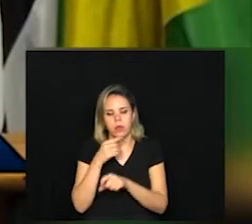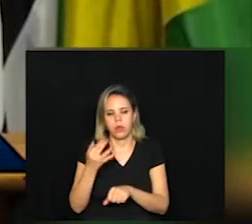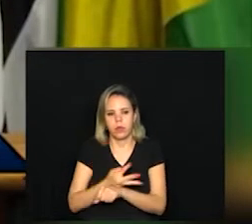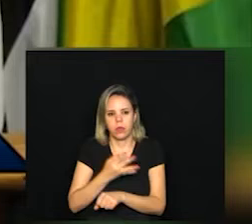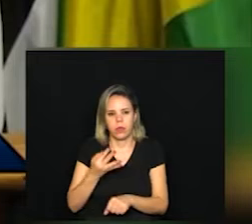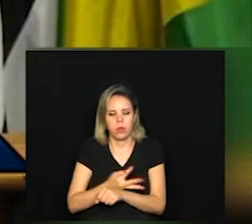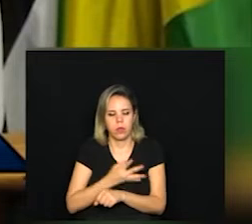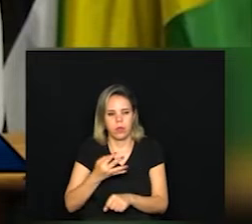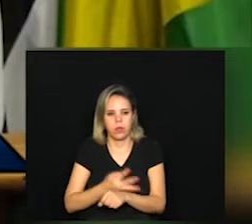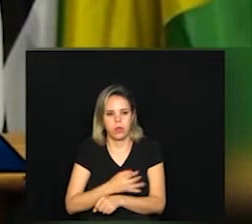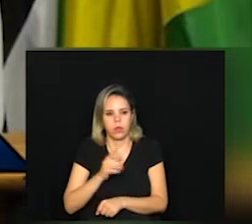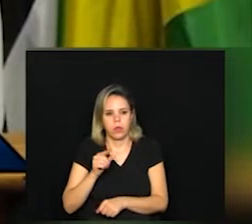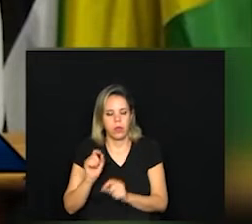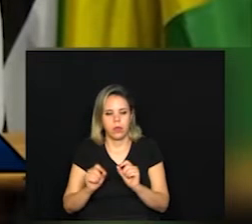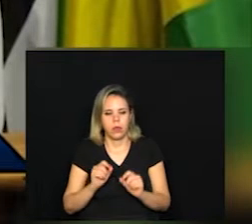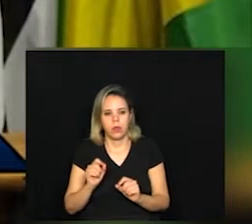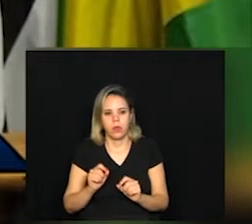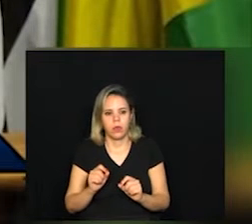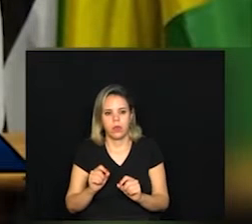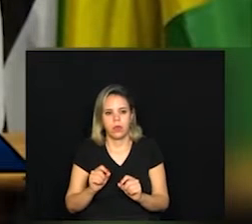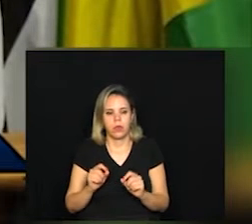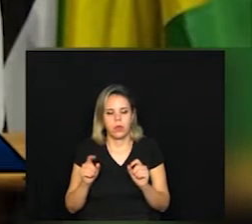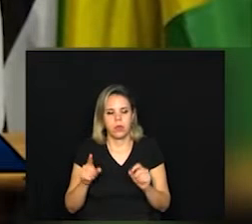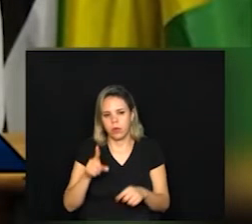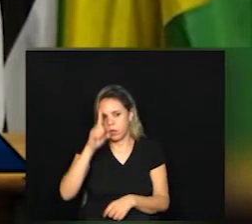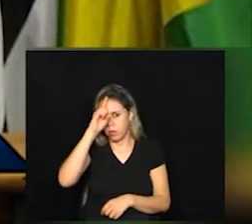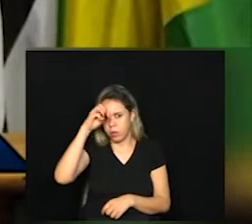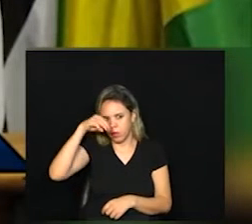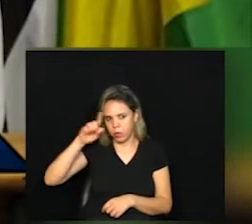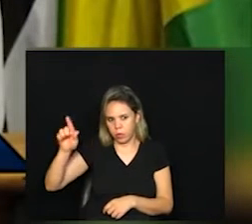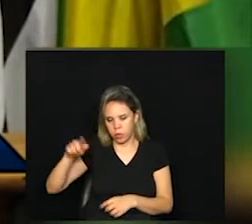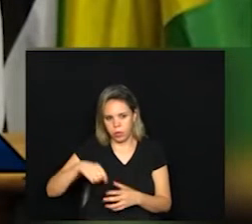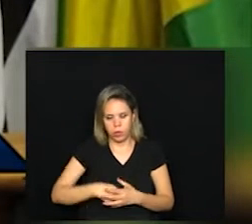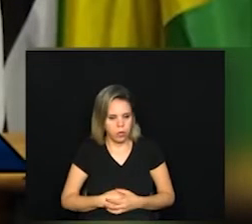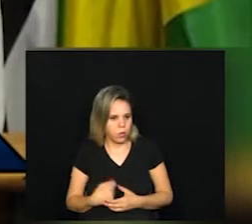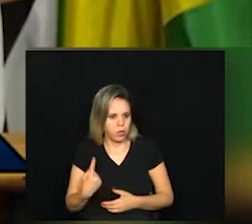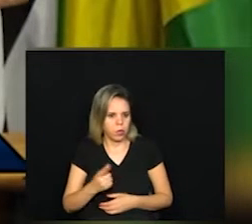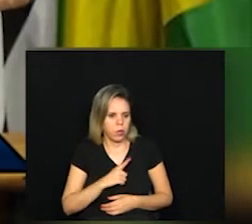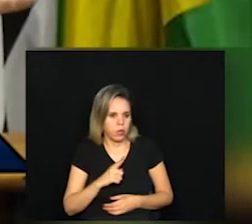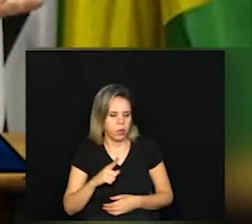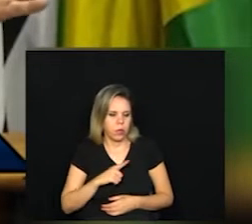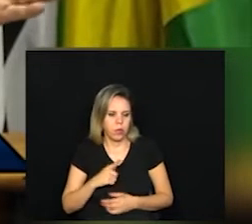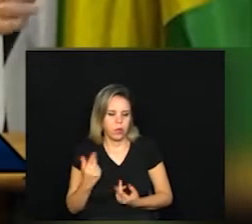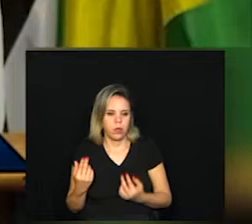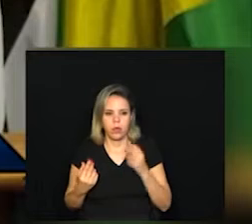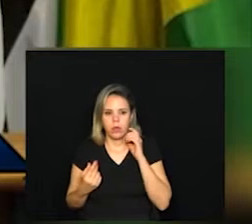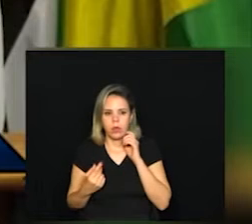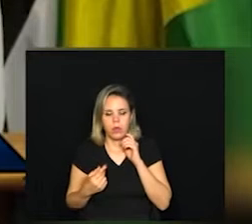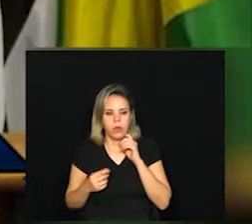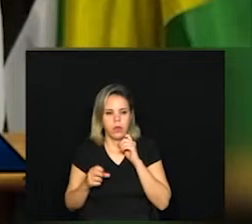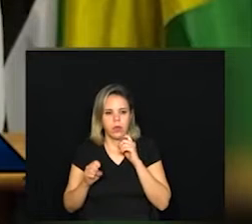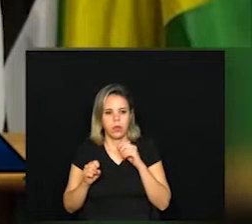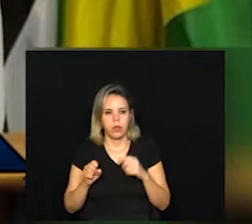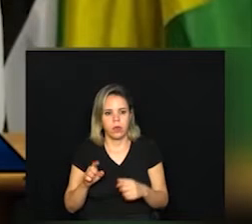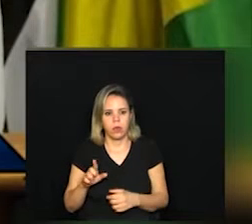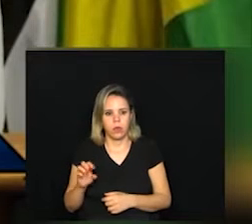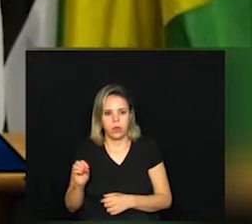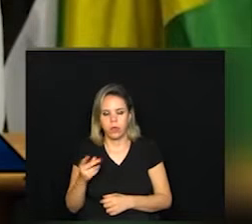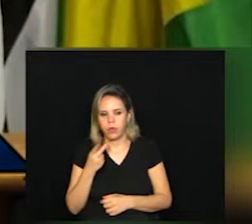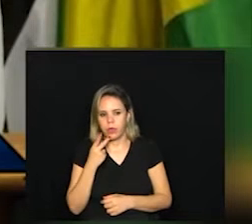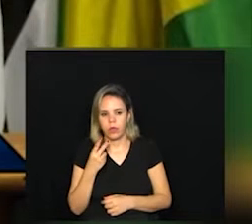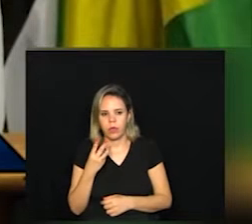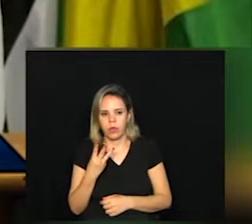dificuldade que é ali no Mário Gatti, porque nós temos, que nem o Sérgio disse,